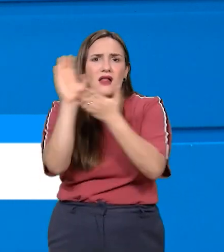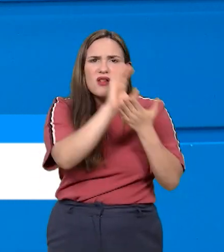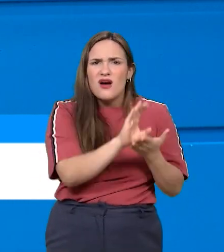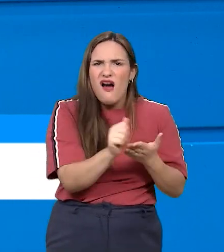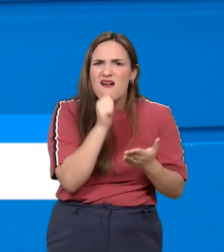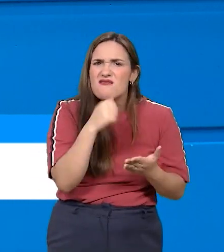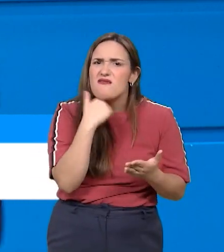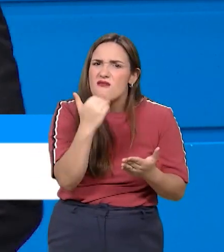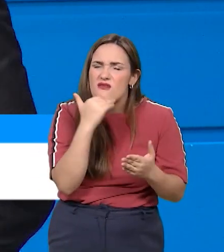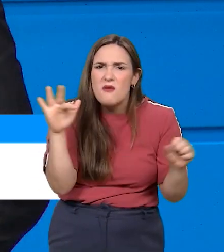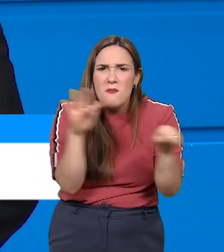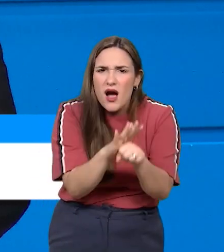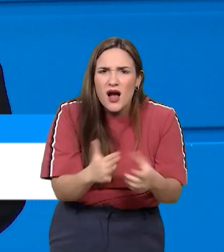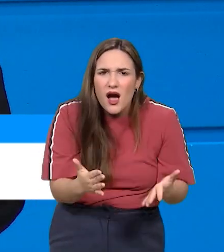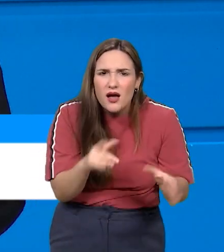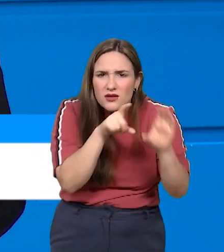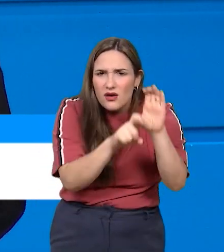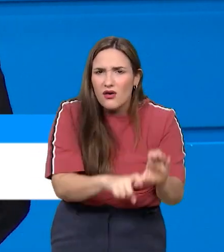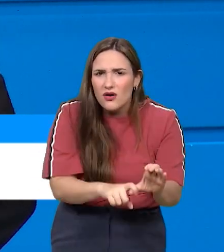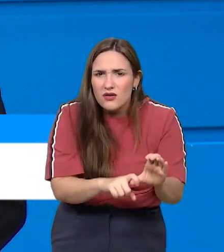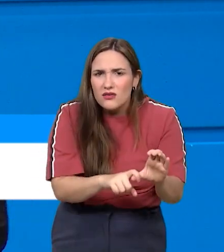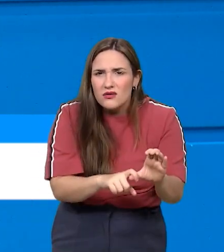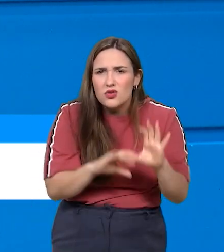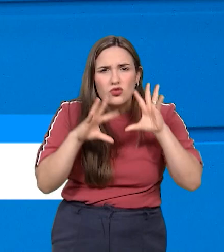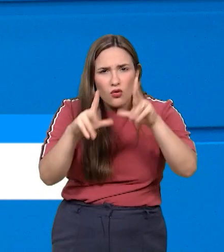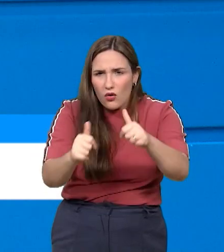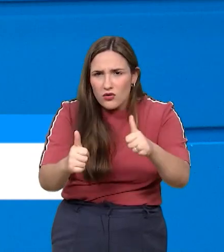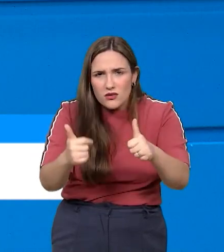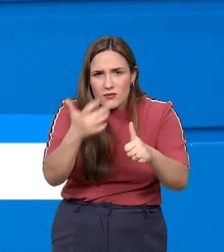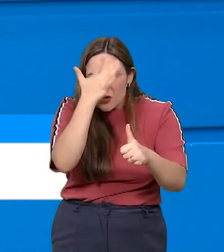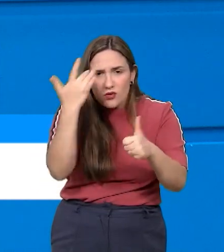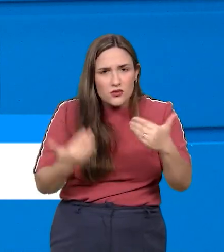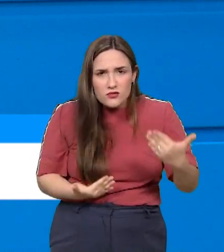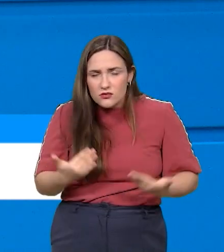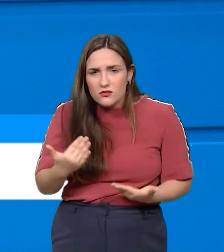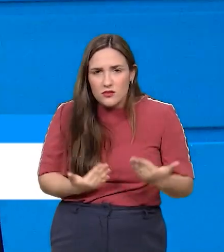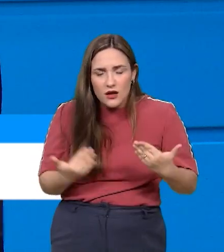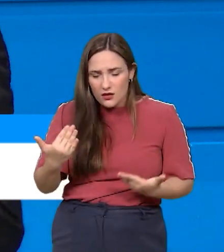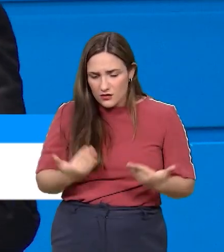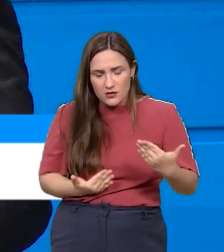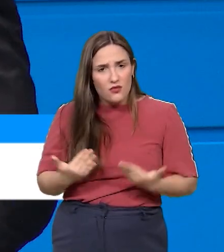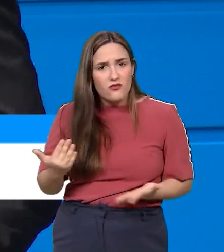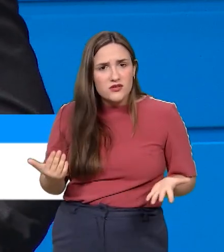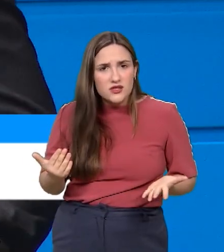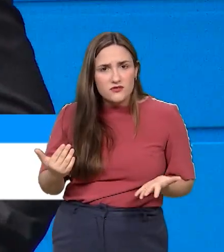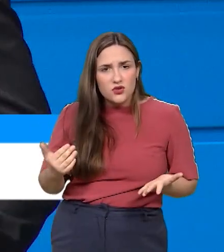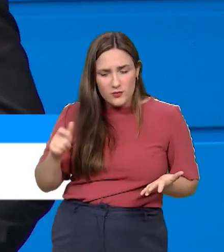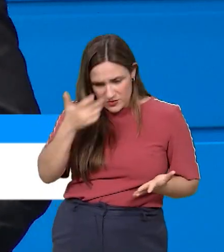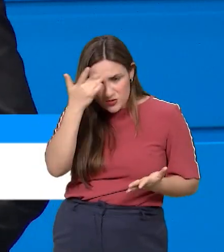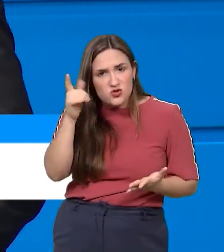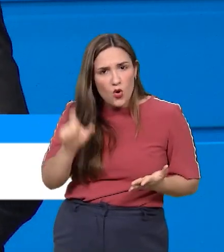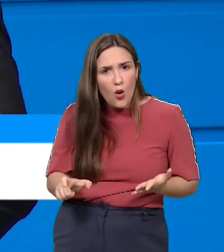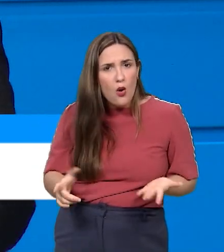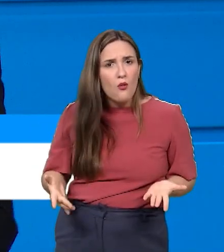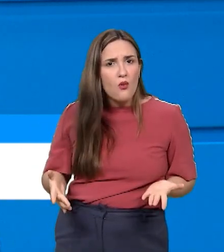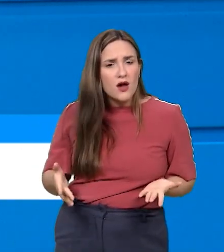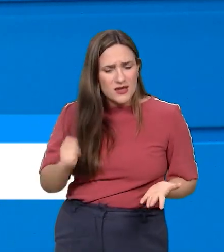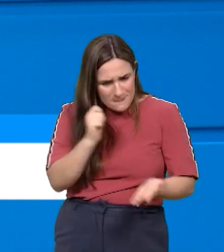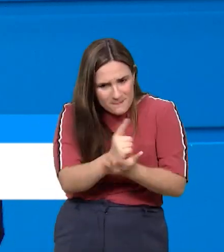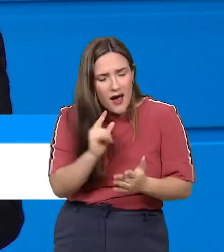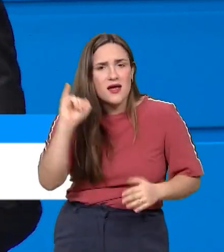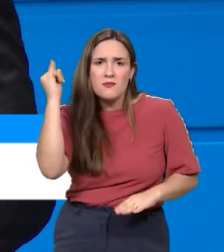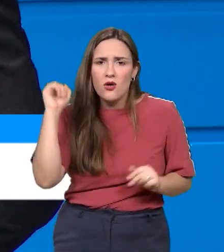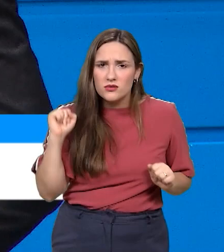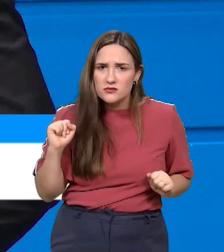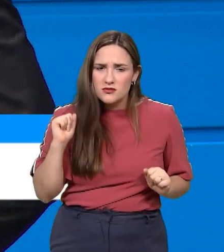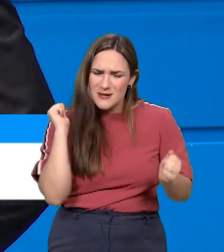servidor. Agora recebeu um aporte de 60 milhões de todos os sul-mato-grossenses, porque não é dinheiro do governo, não é dinheiro de deputado,